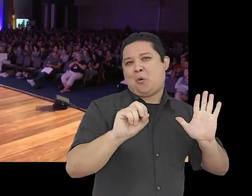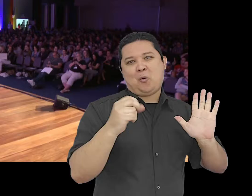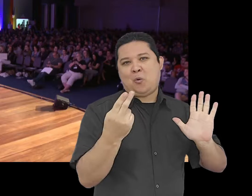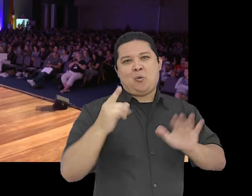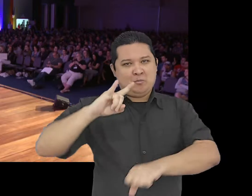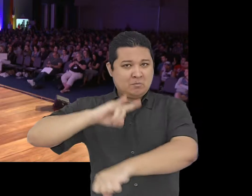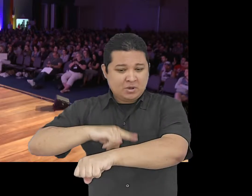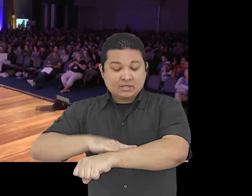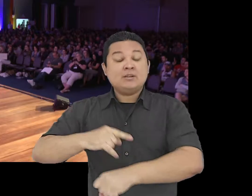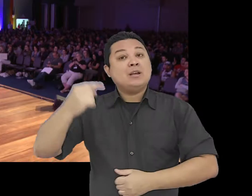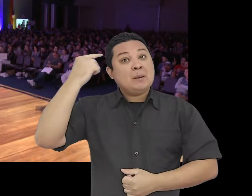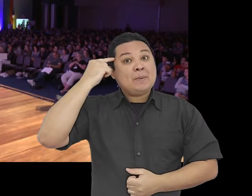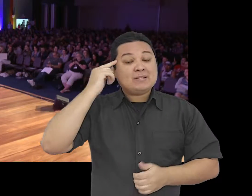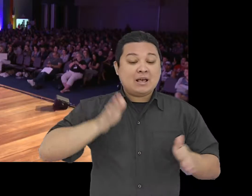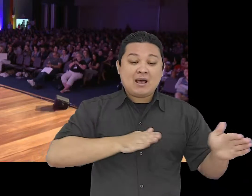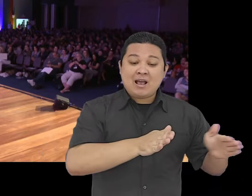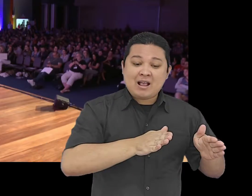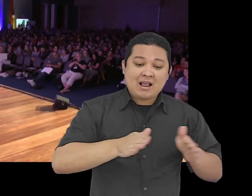Como é que a gente